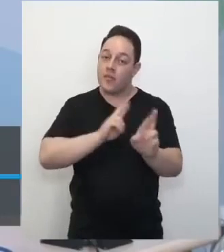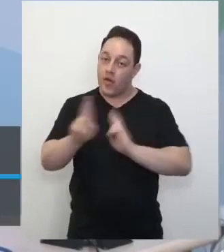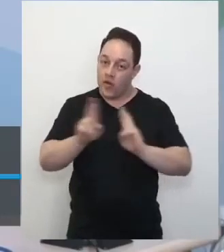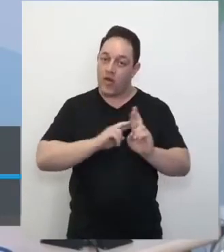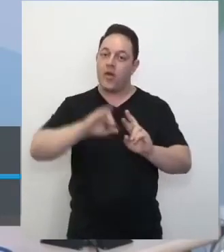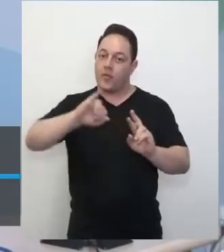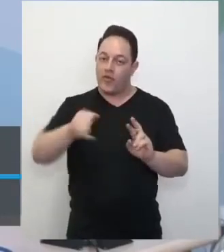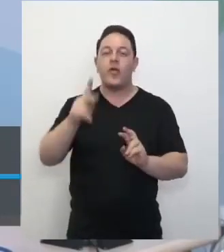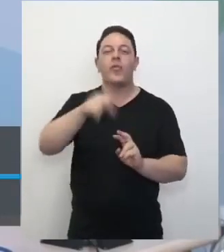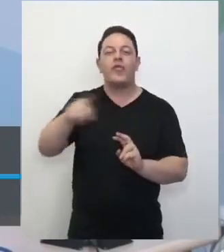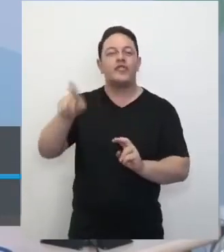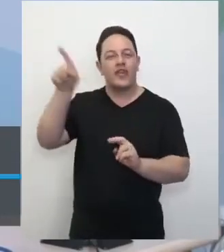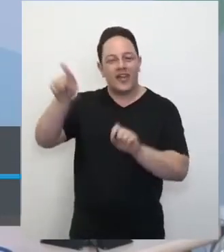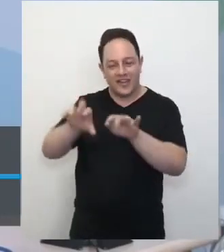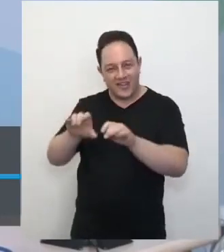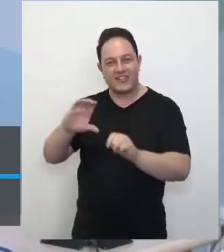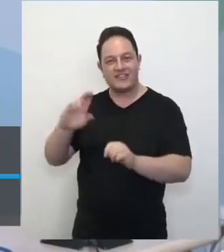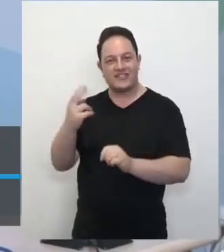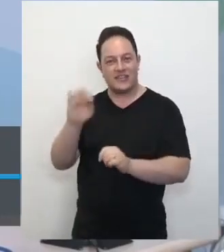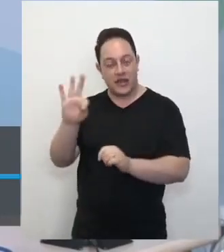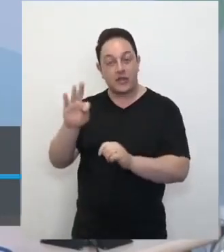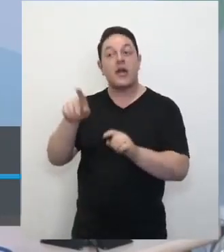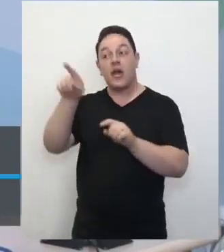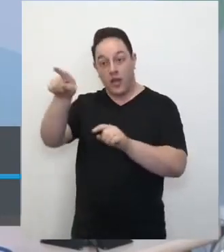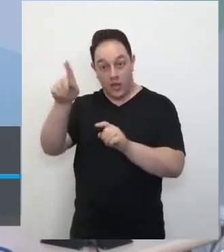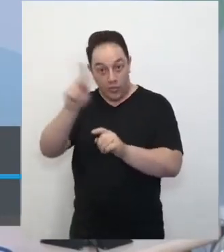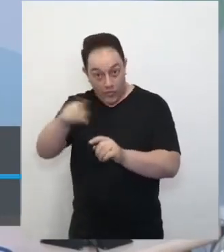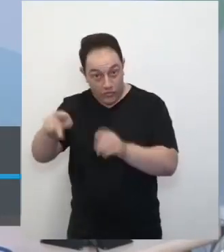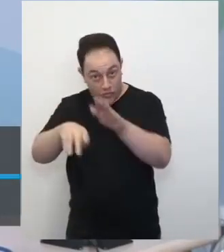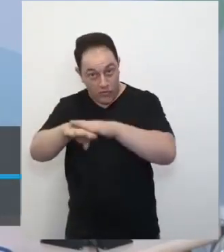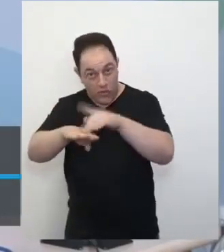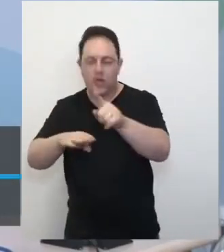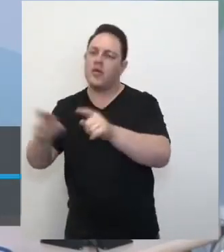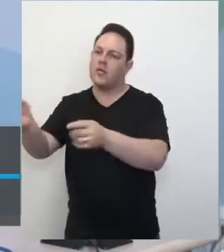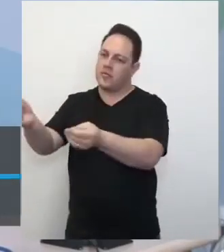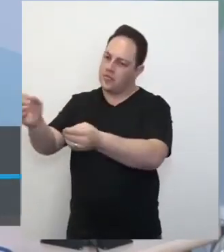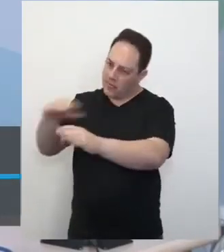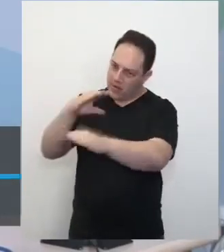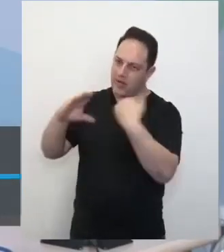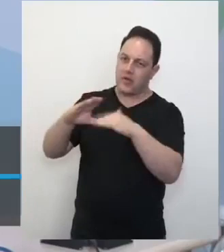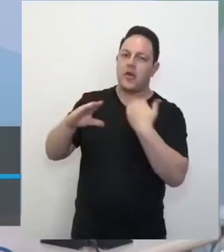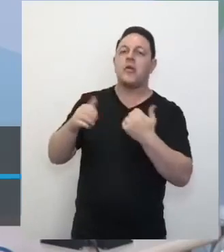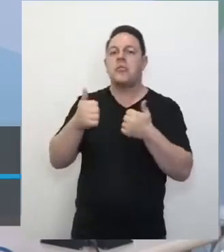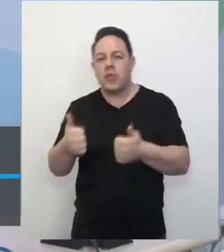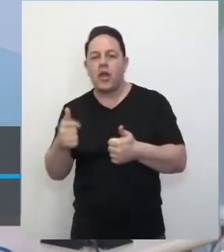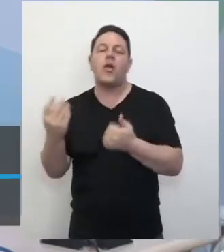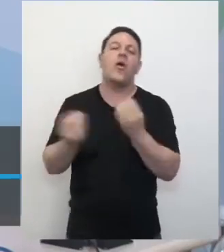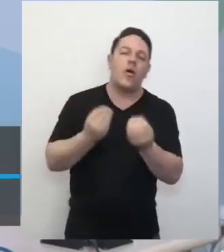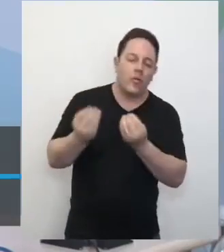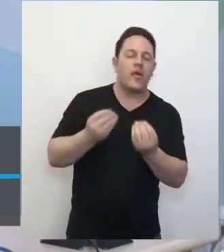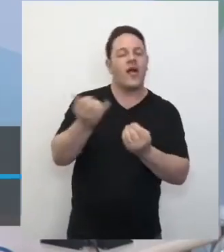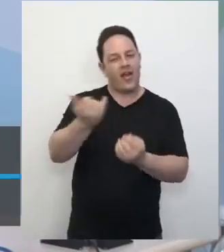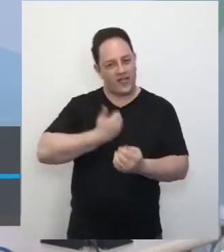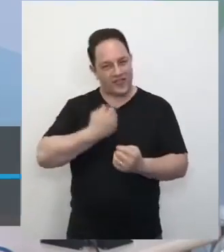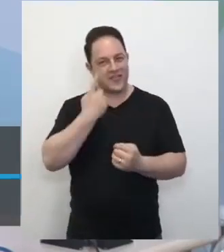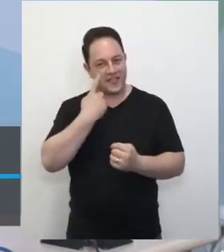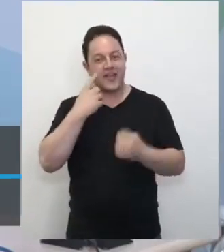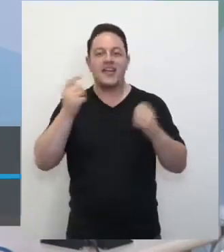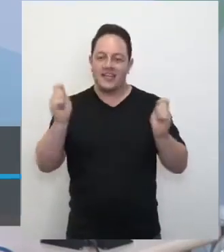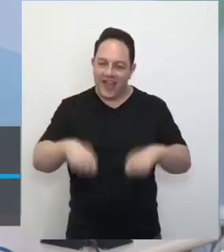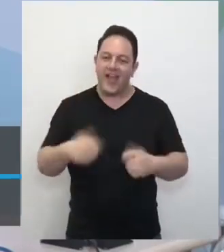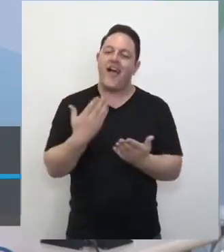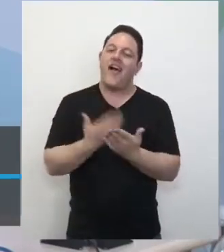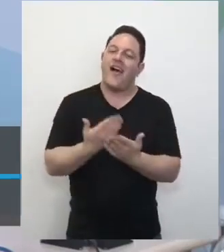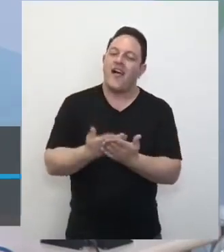para o seu professor lá no chat e você Professor passe para a gente se o aluno tá conseguindo acompanhar e Quanto que deu o valor tá bom essas coisas pra gente poder fazer